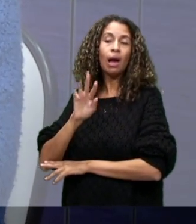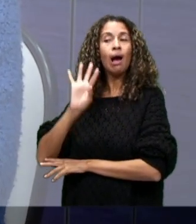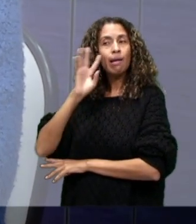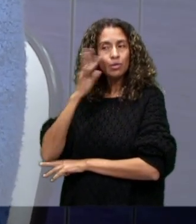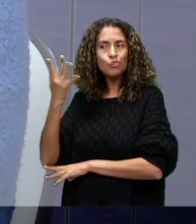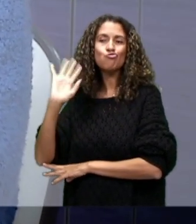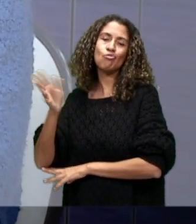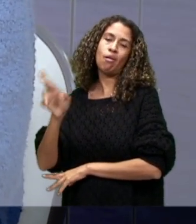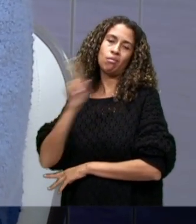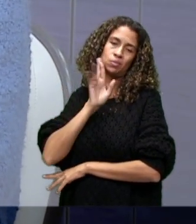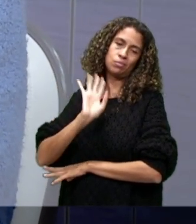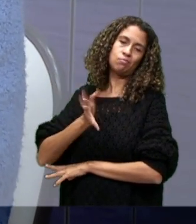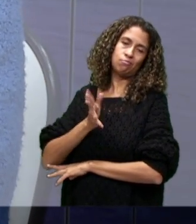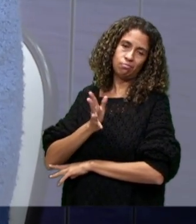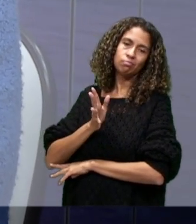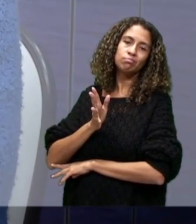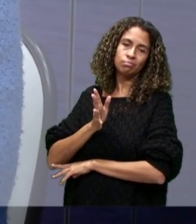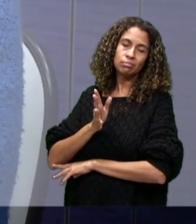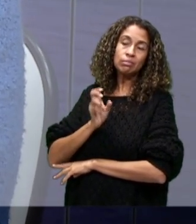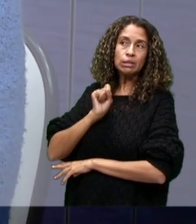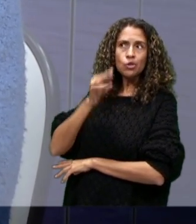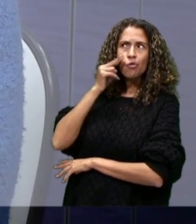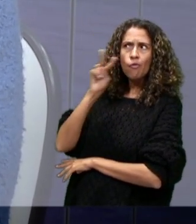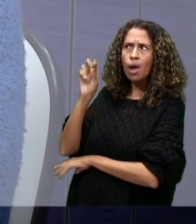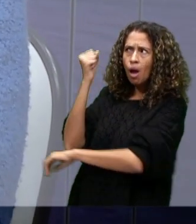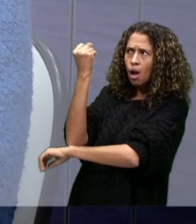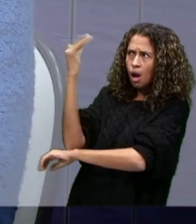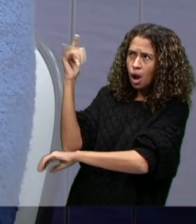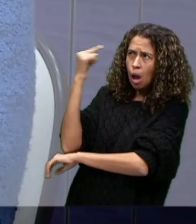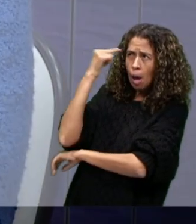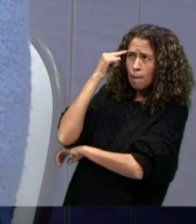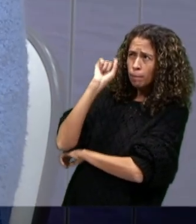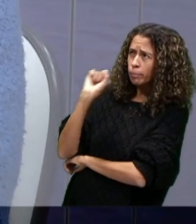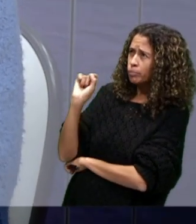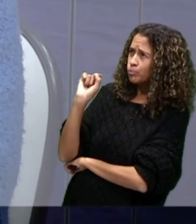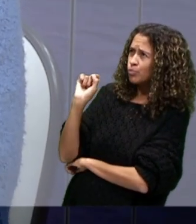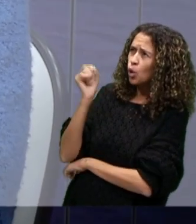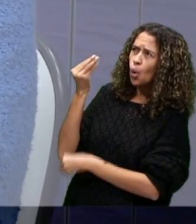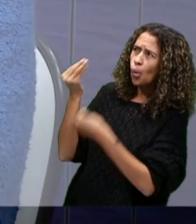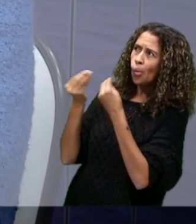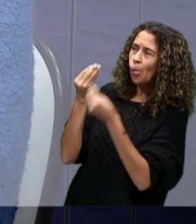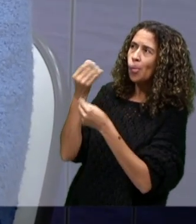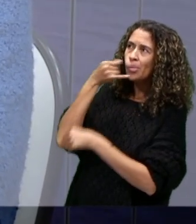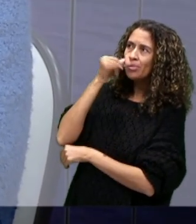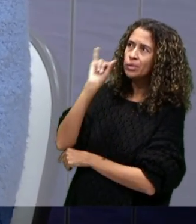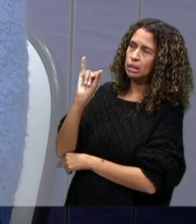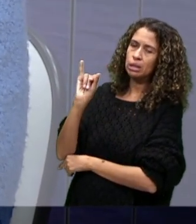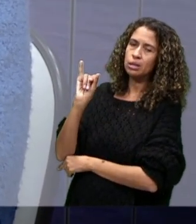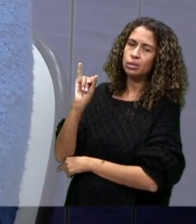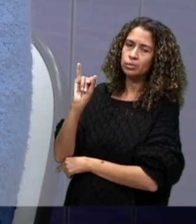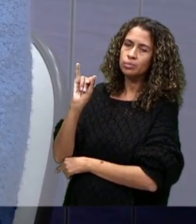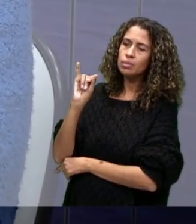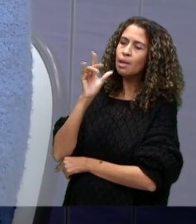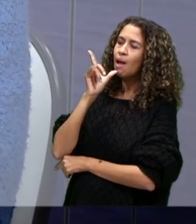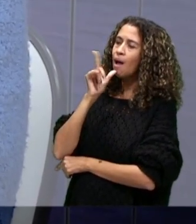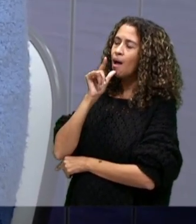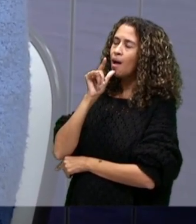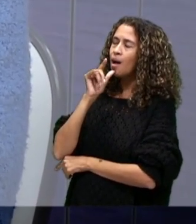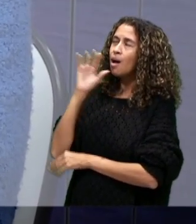resposta, né? Quando a gente vê uma árvore, o que a gente precisa para combater o aquecimento